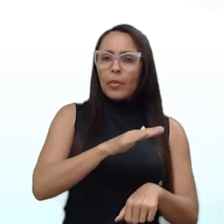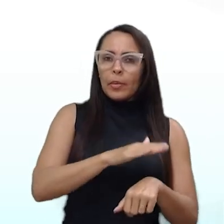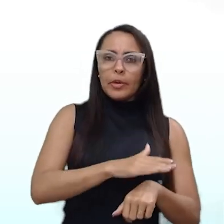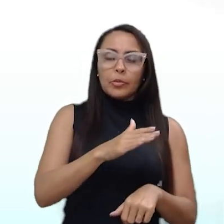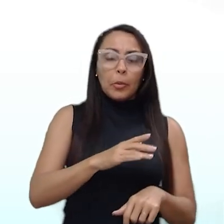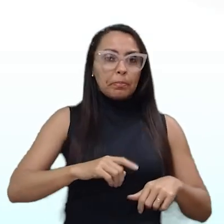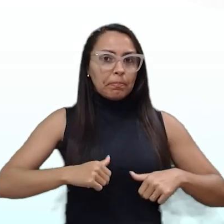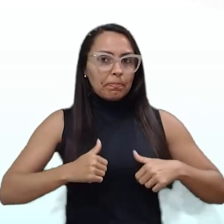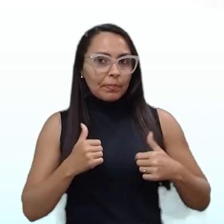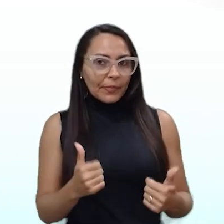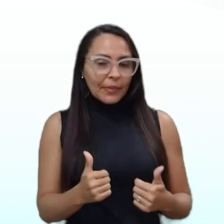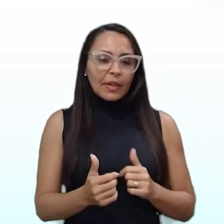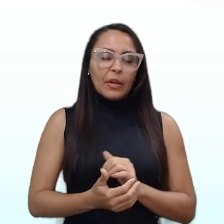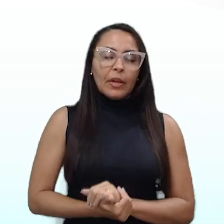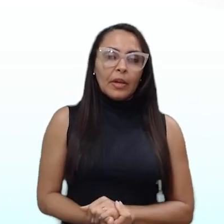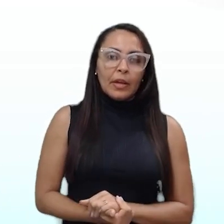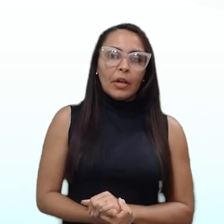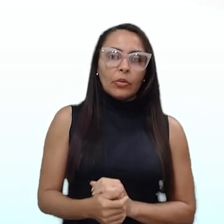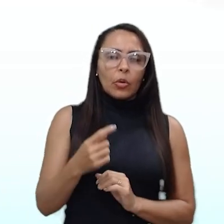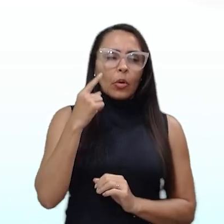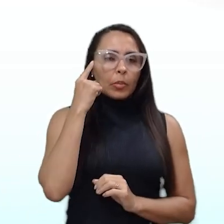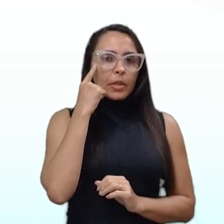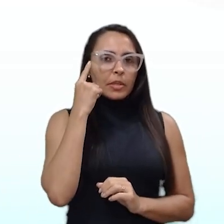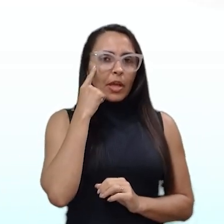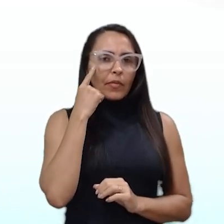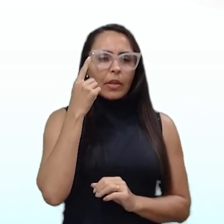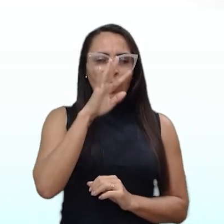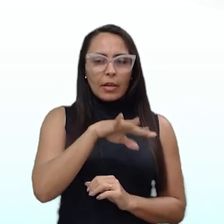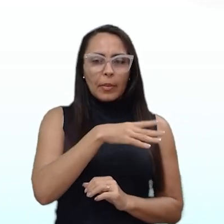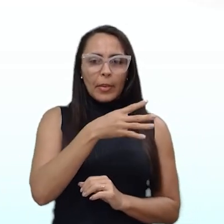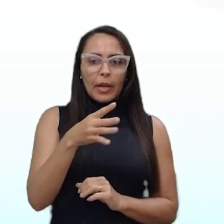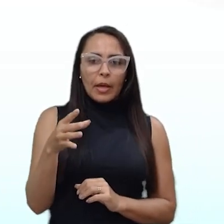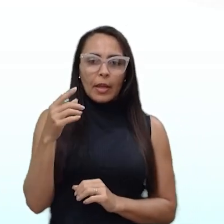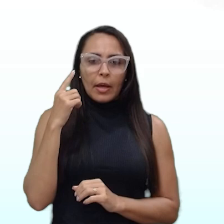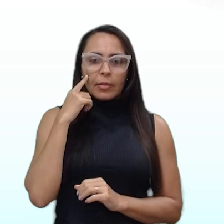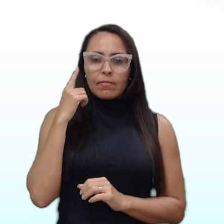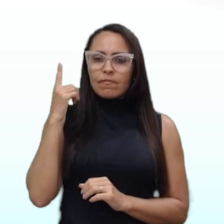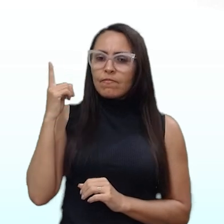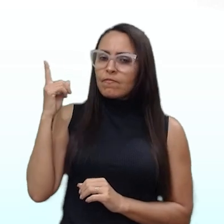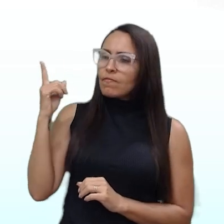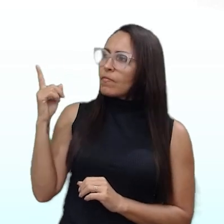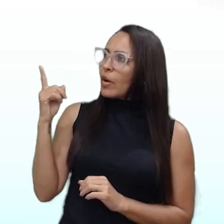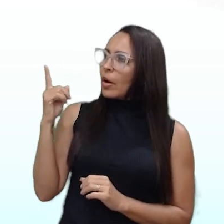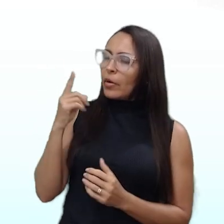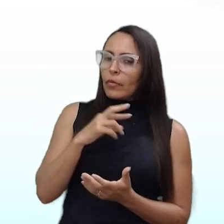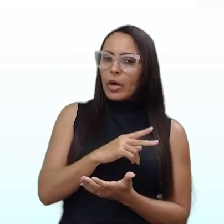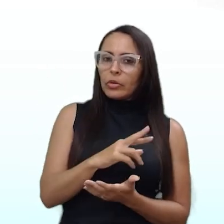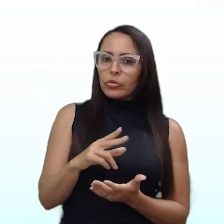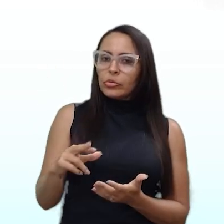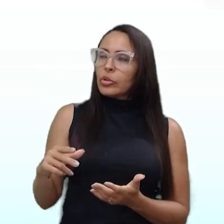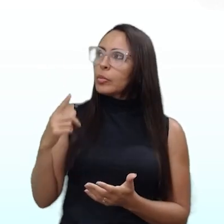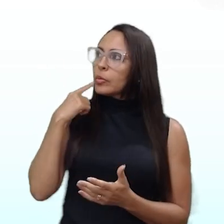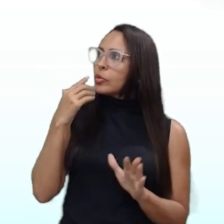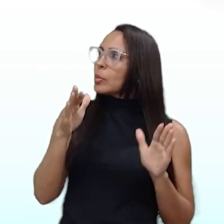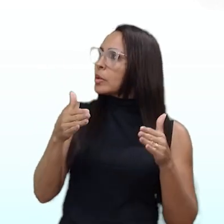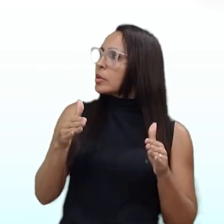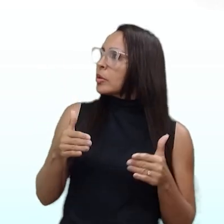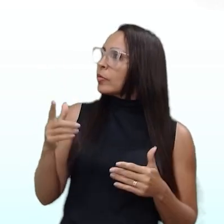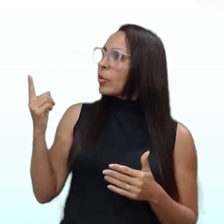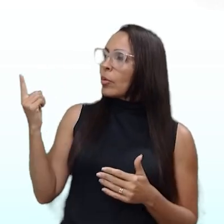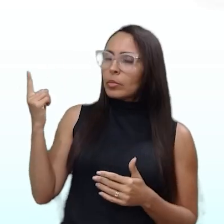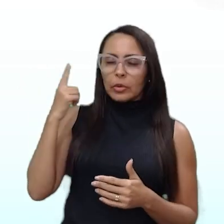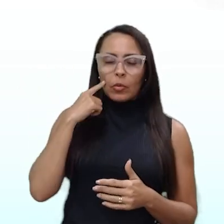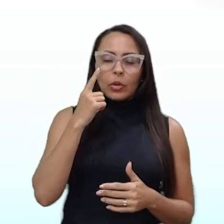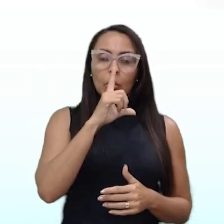matéria. Belezinha? Bom, então observa que nessa tabela eu trago para você vários tipos de calor específico. Lembrando que